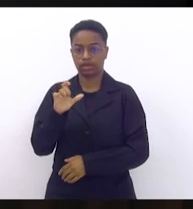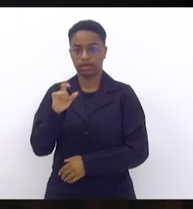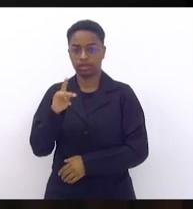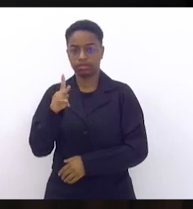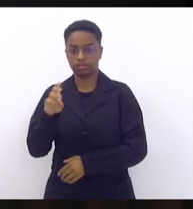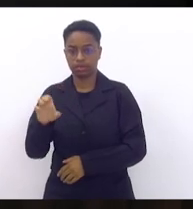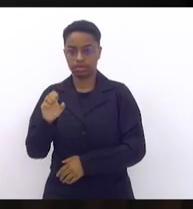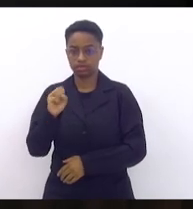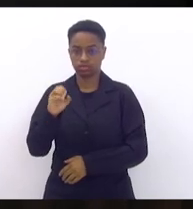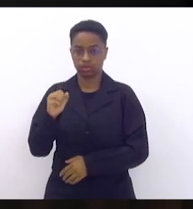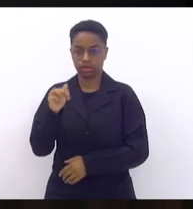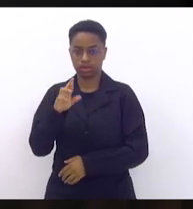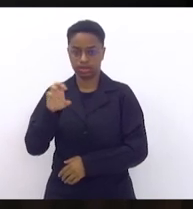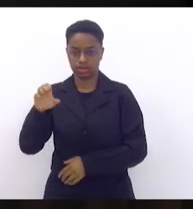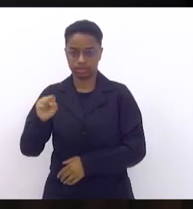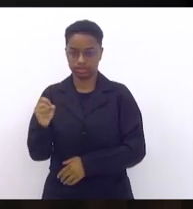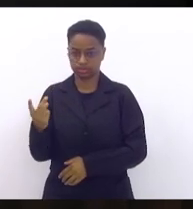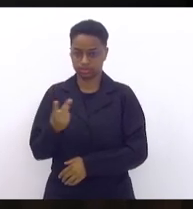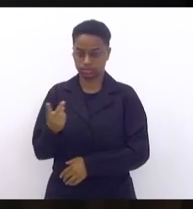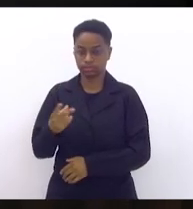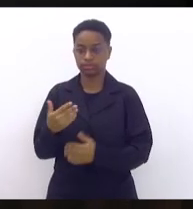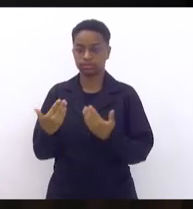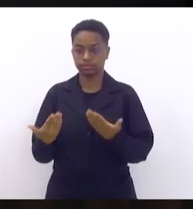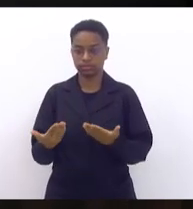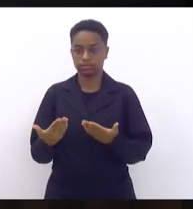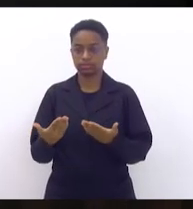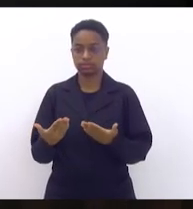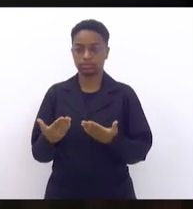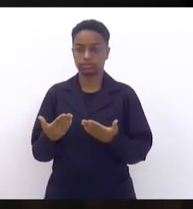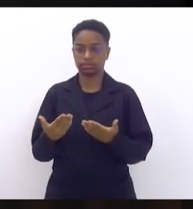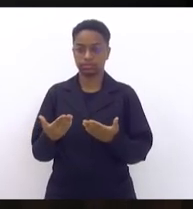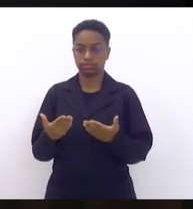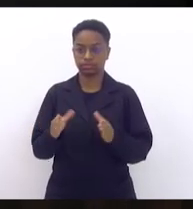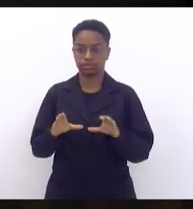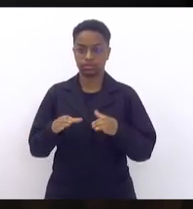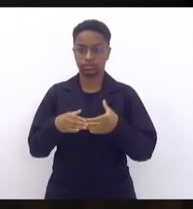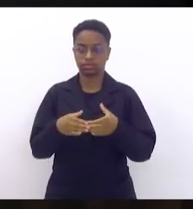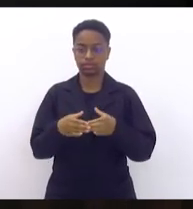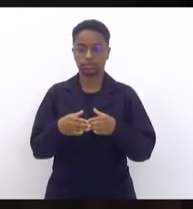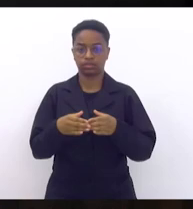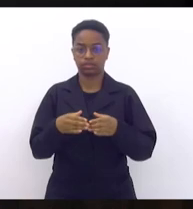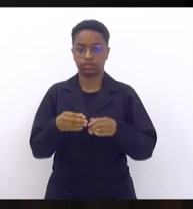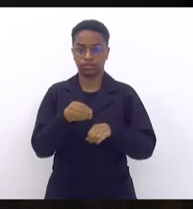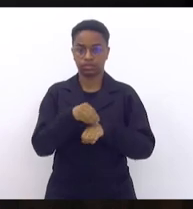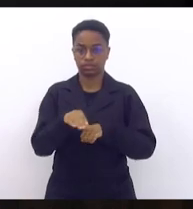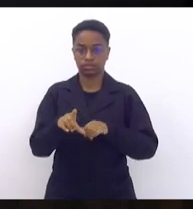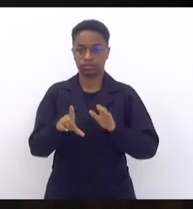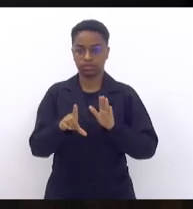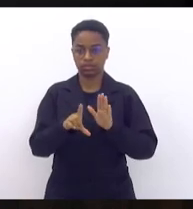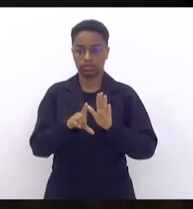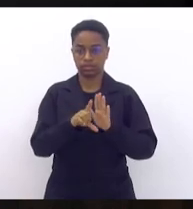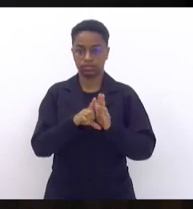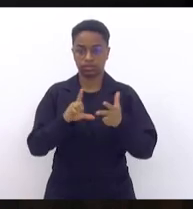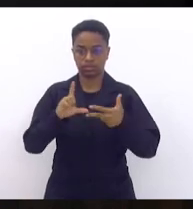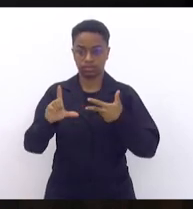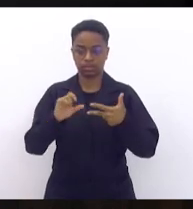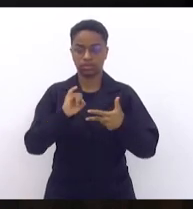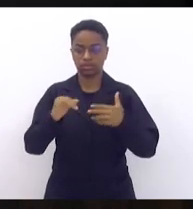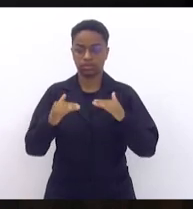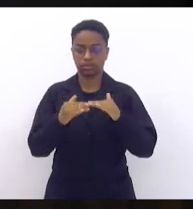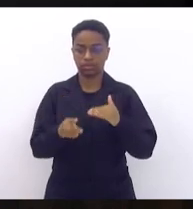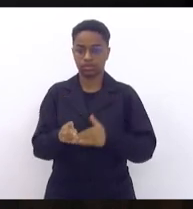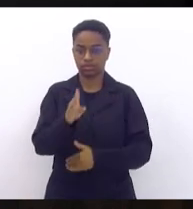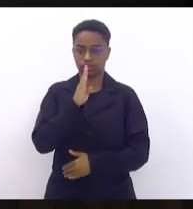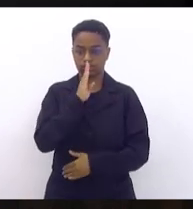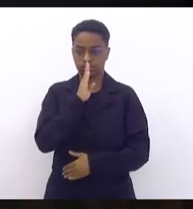Soares. Em votação, o parecer da comissão de indicações legislativas. A emenda de plenário. Os senhores que aprovam, permaneçam como